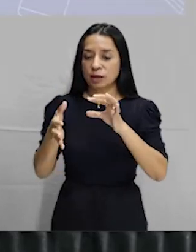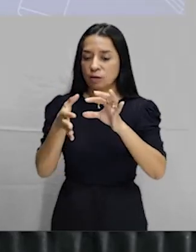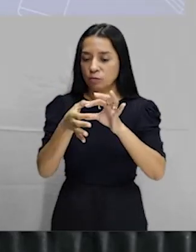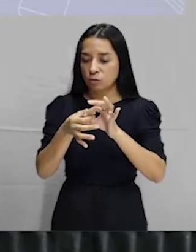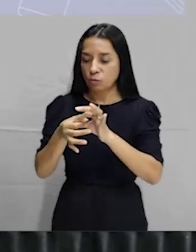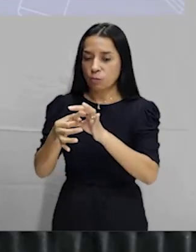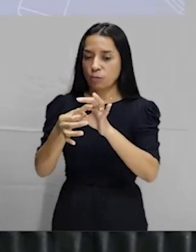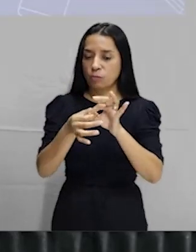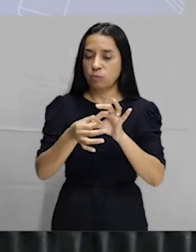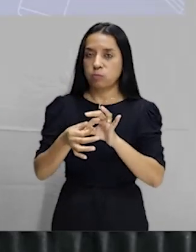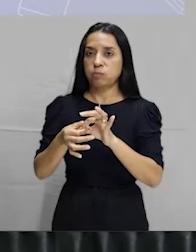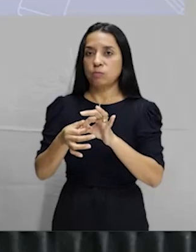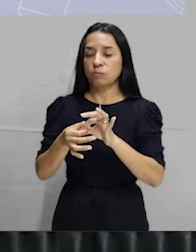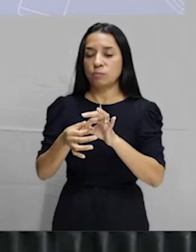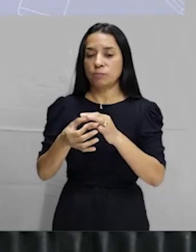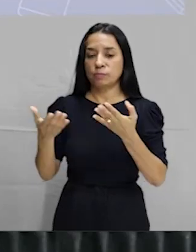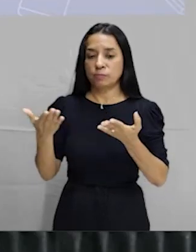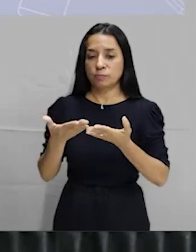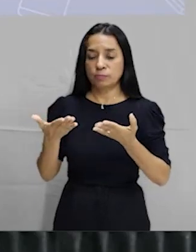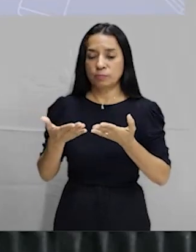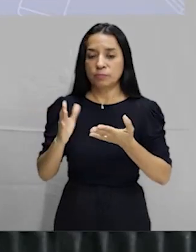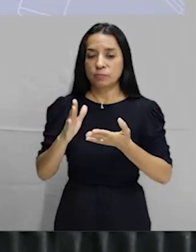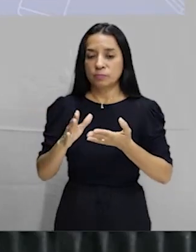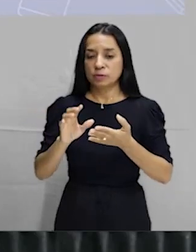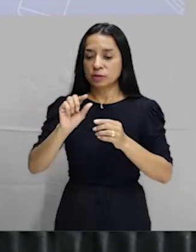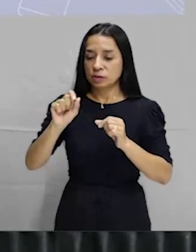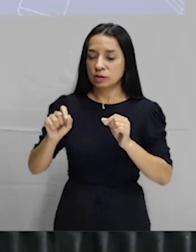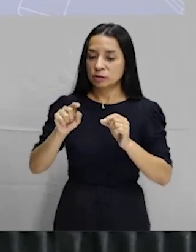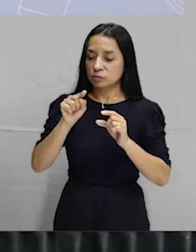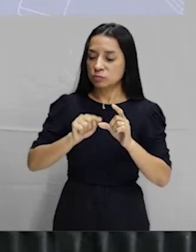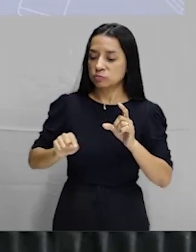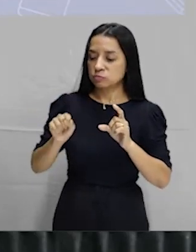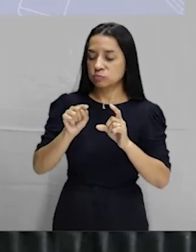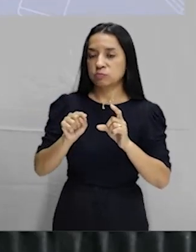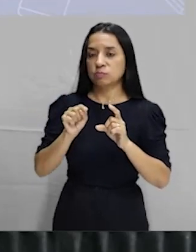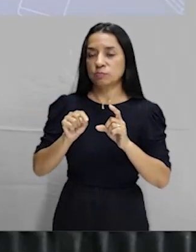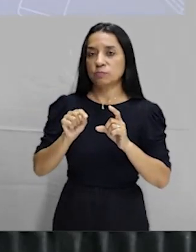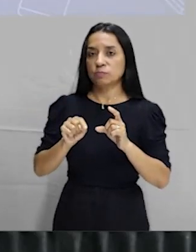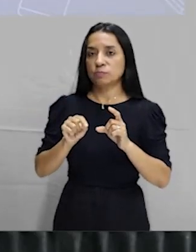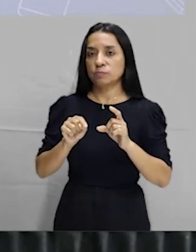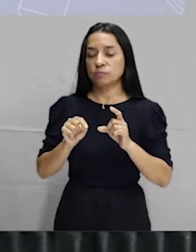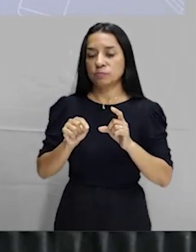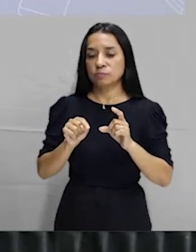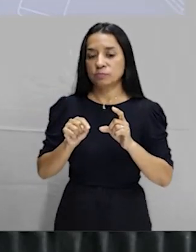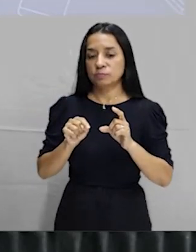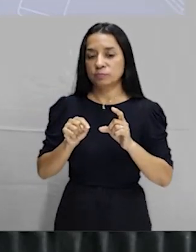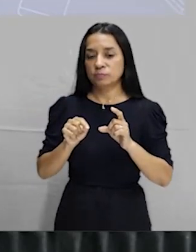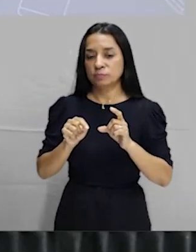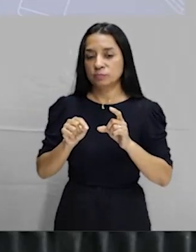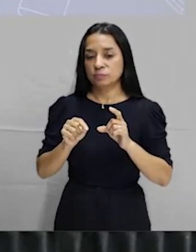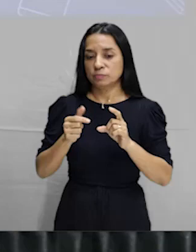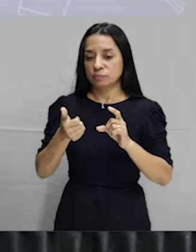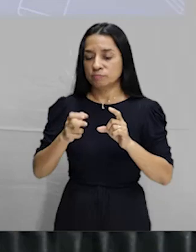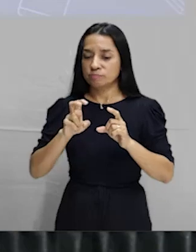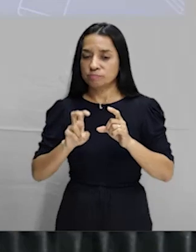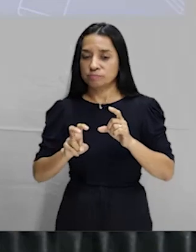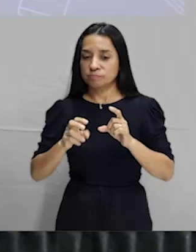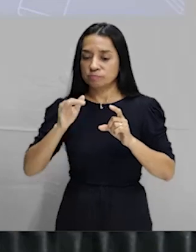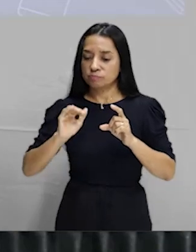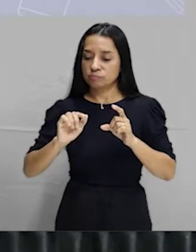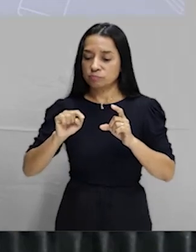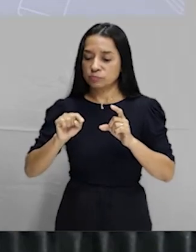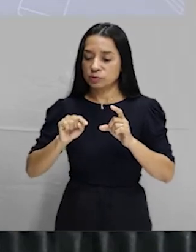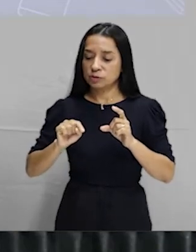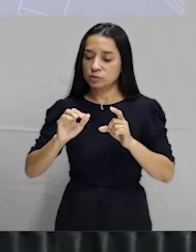3 conjuntos. Agora, já que eu preenchi a região central e esse preenchimento é de dentro para